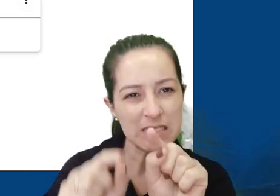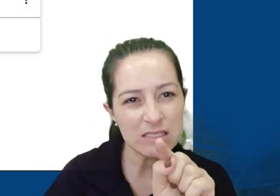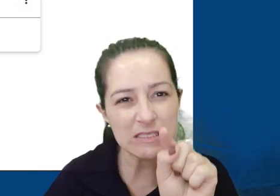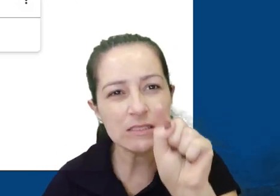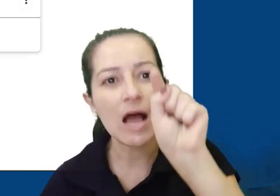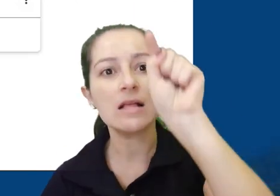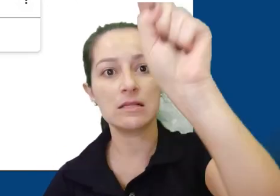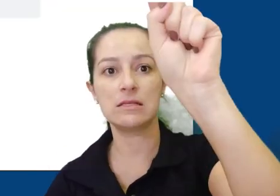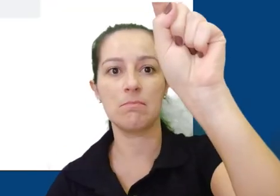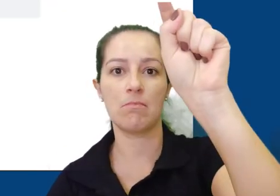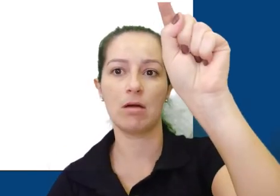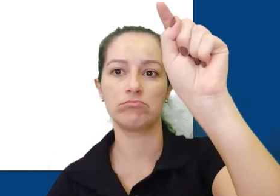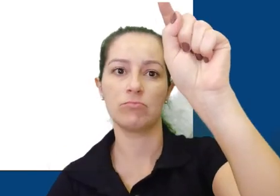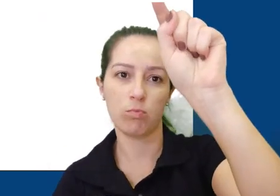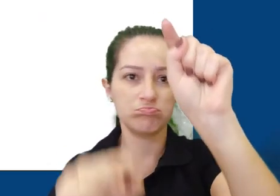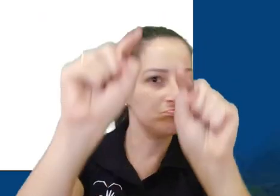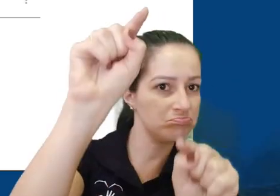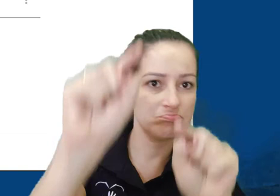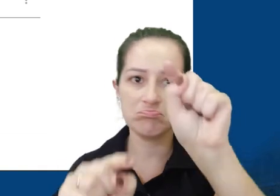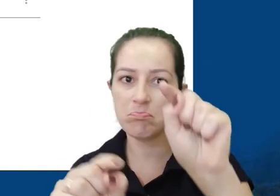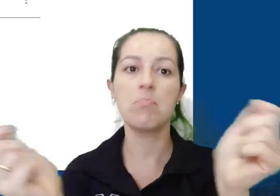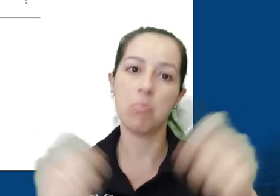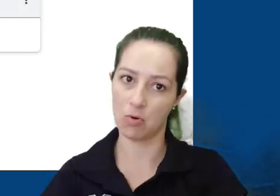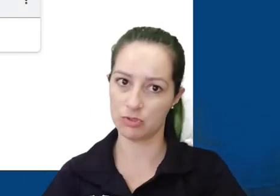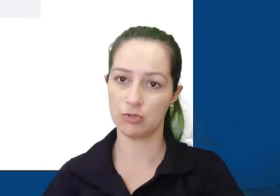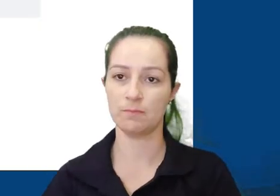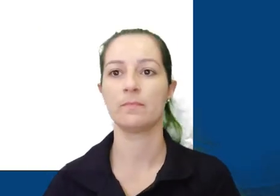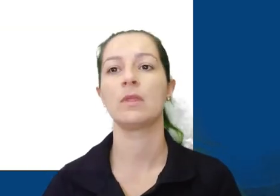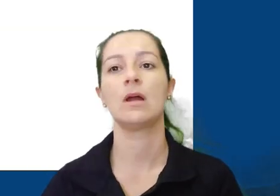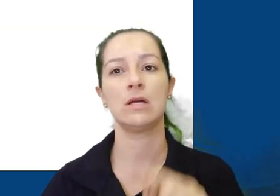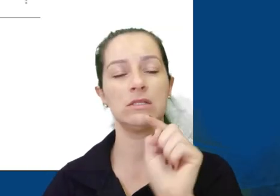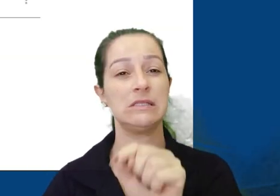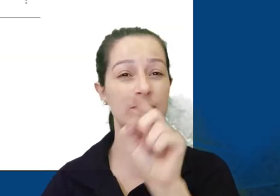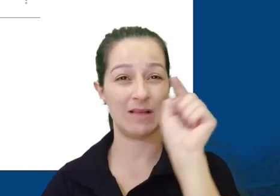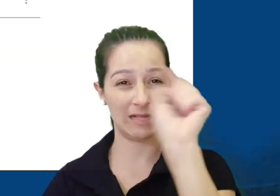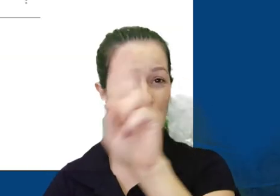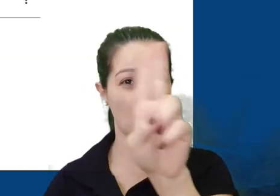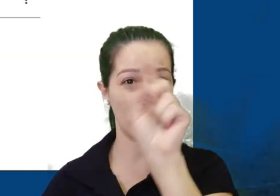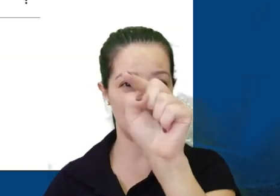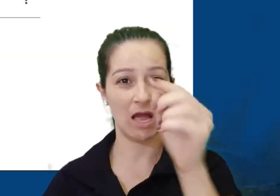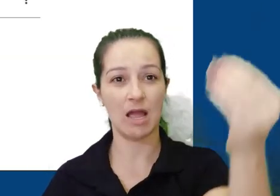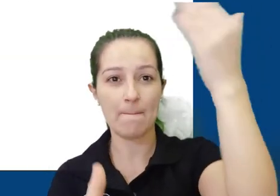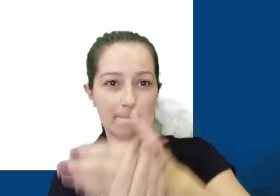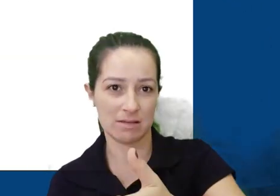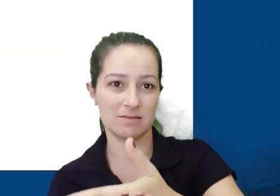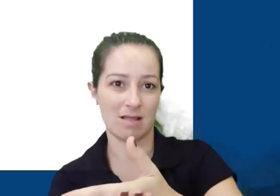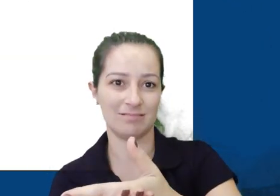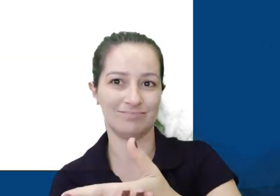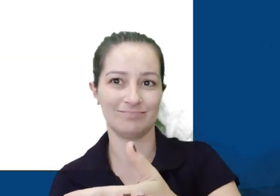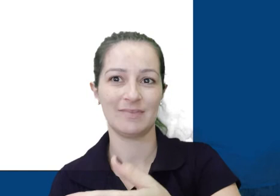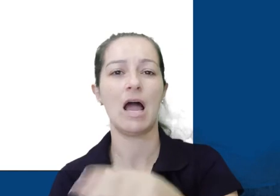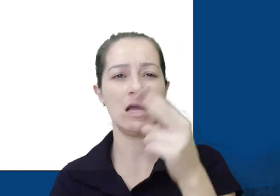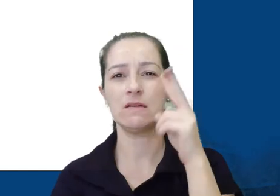baixo clica no nome do tópico e arrastando para cima para baixo de forma bem intuitiva caso não se apenas Clique em cima do nome do tópico